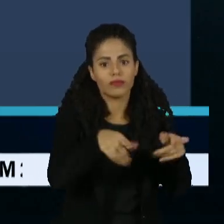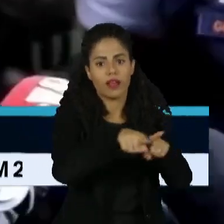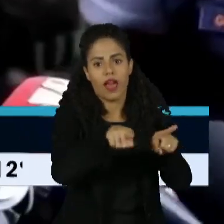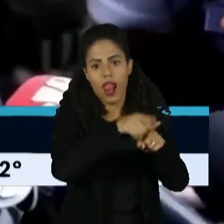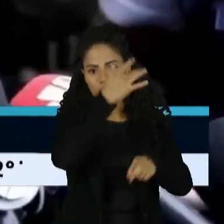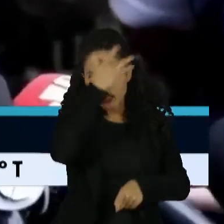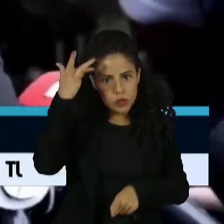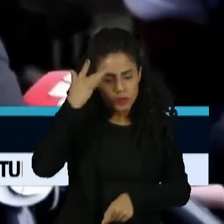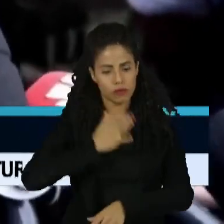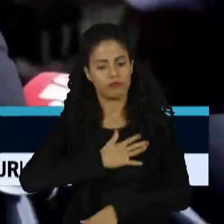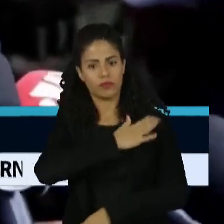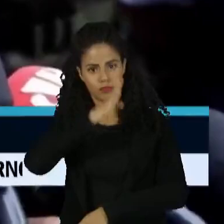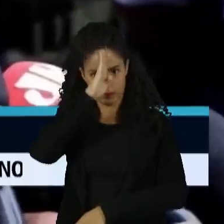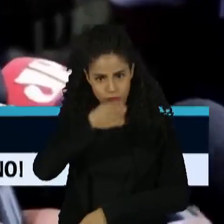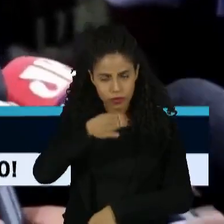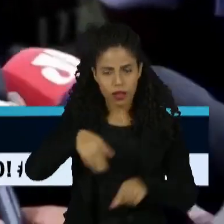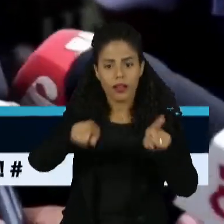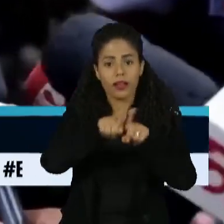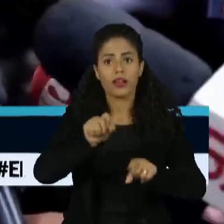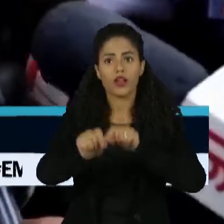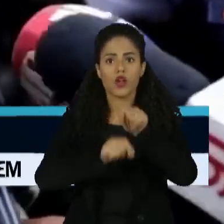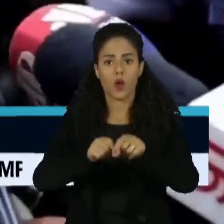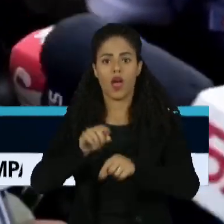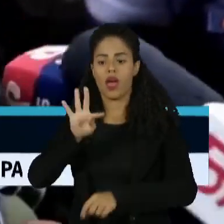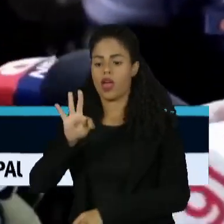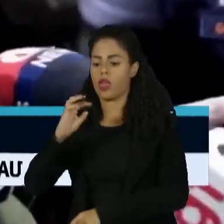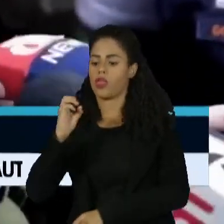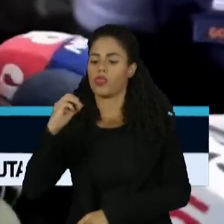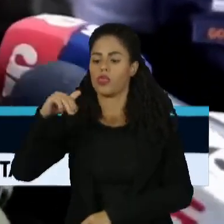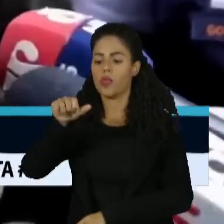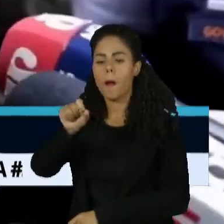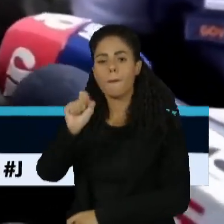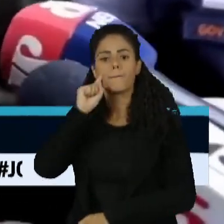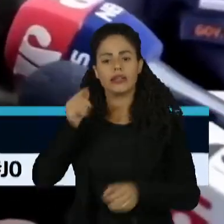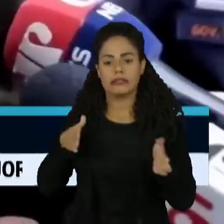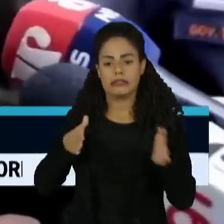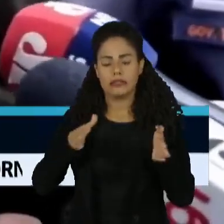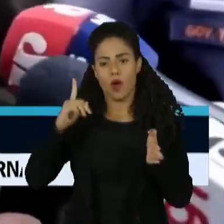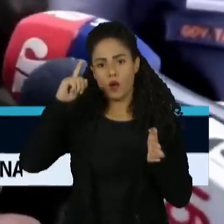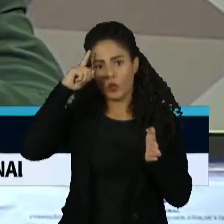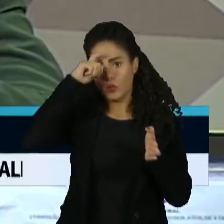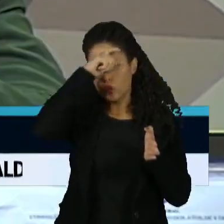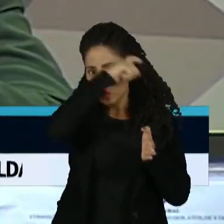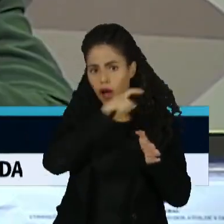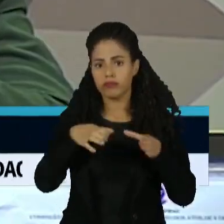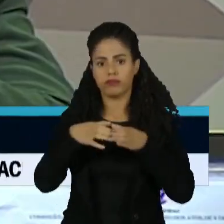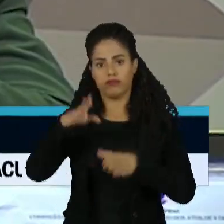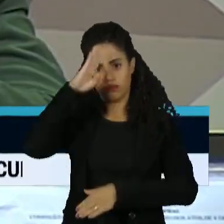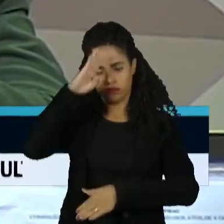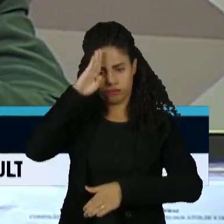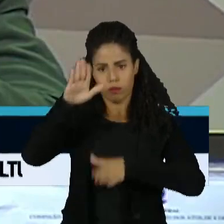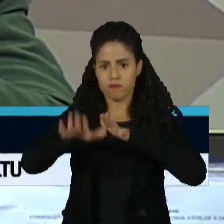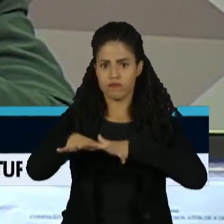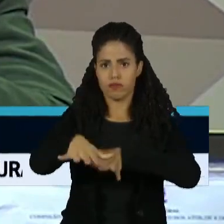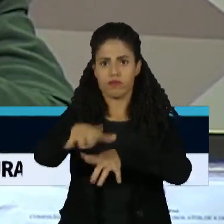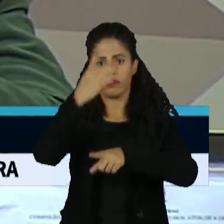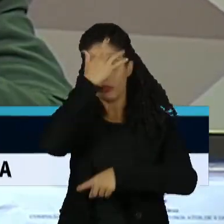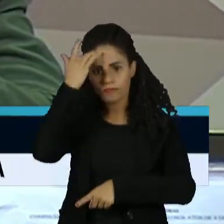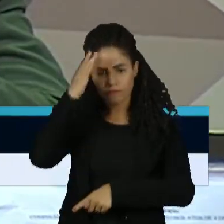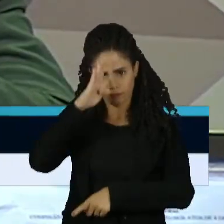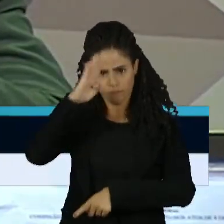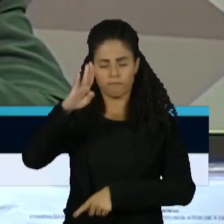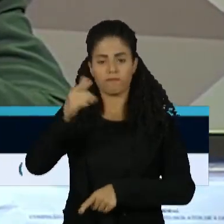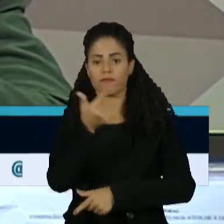professores como o posicionamento do General Thomaz Paiva vem meio a um período de turbulência para o exército militares inclusive